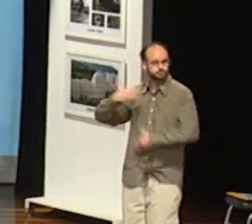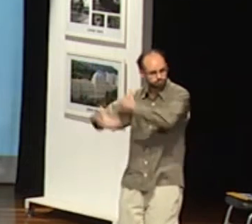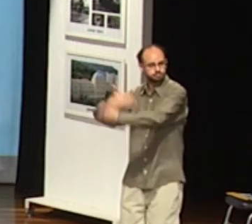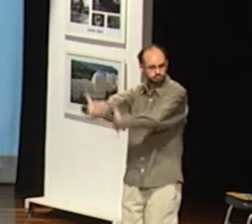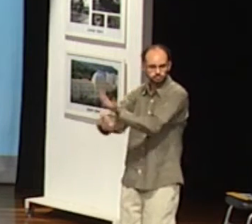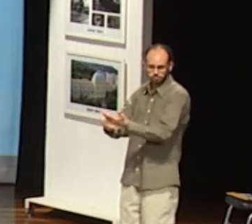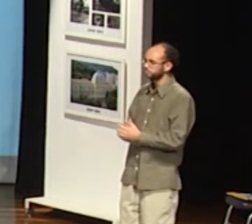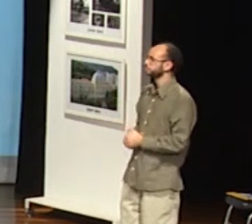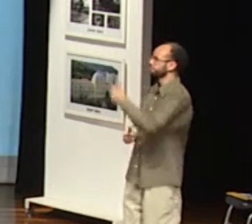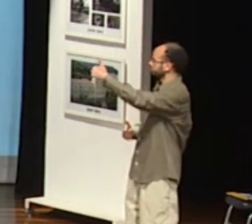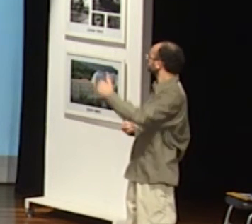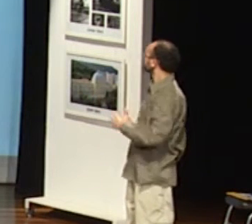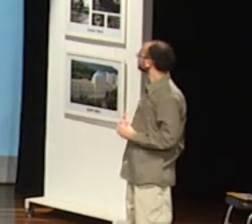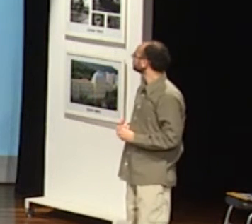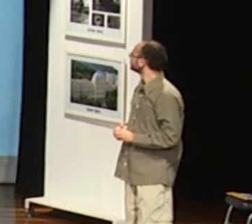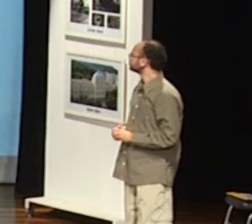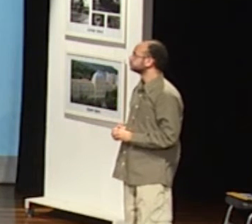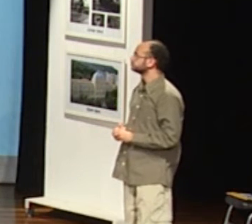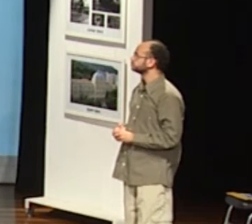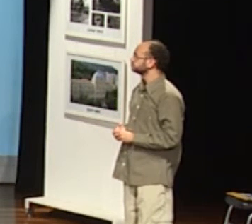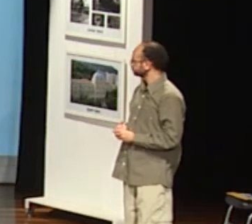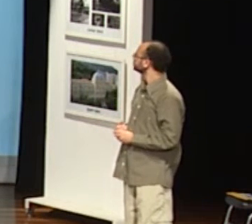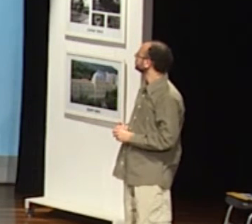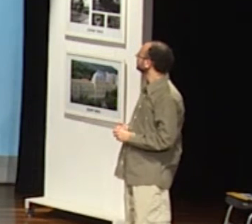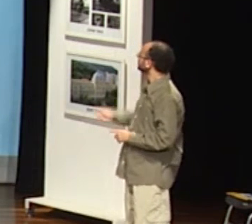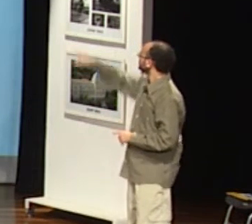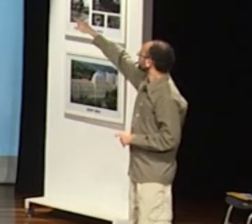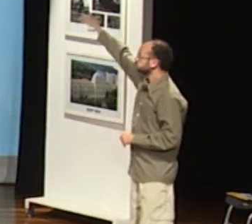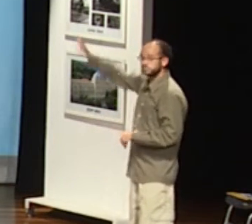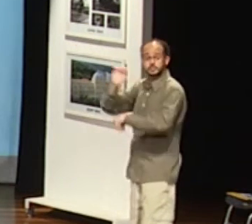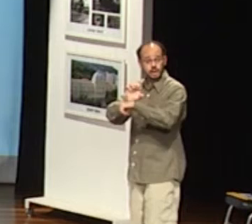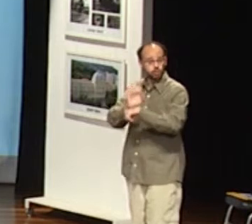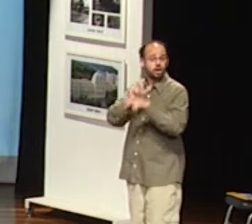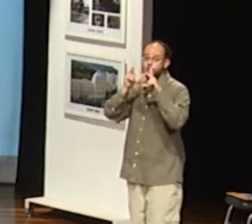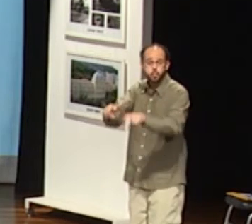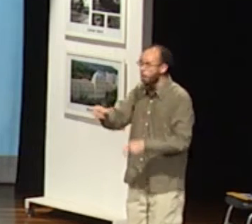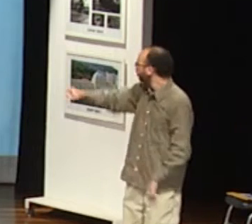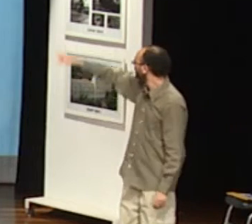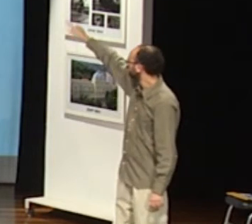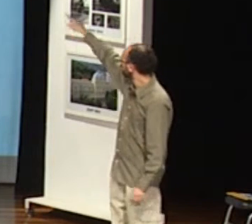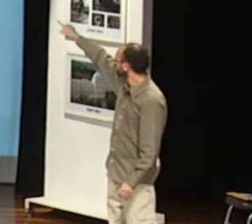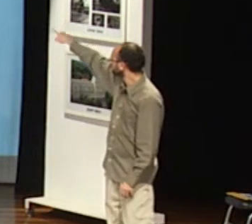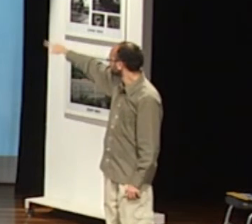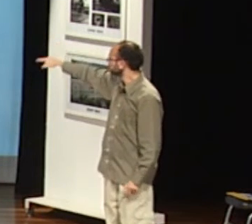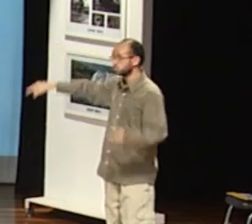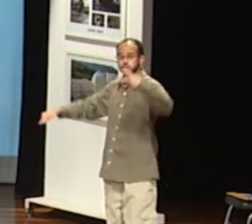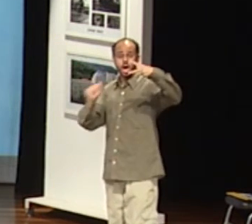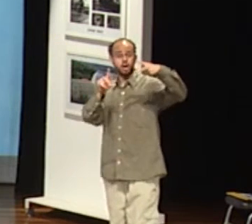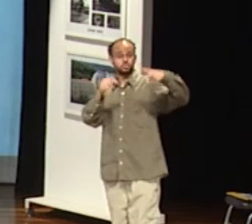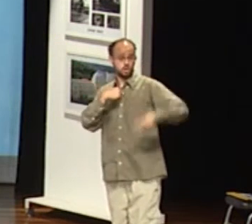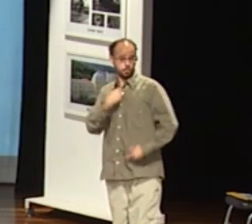Eu participei e estive no desenrolar dessas questões. O Conselho Estadual